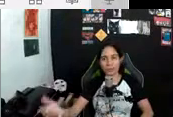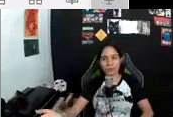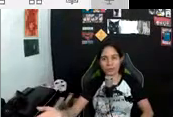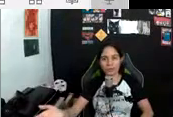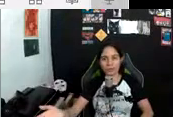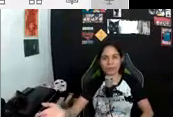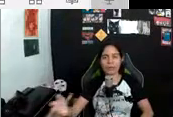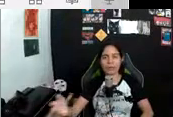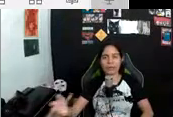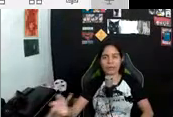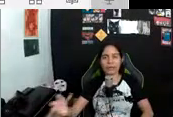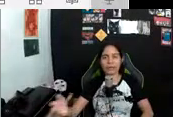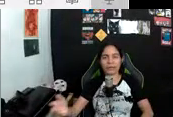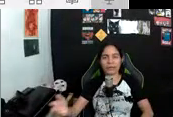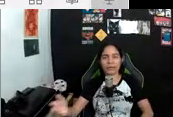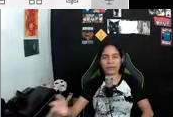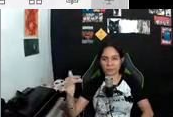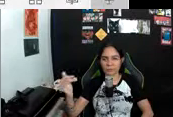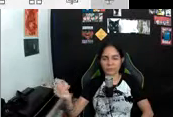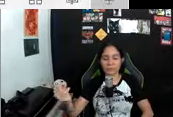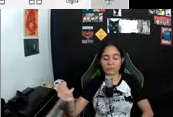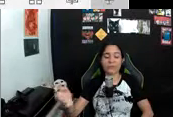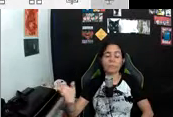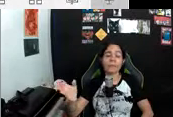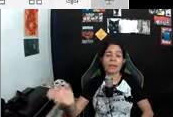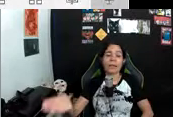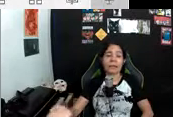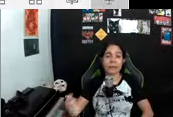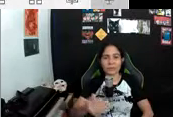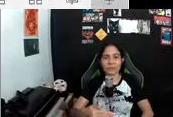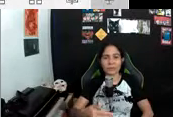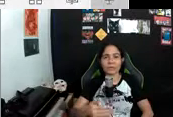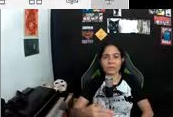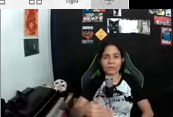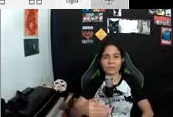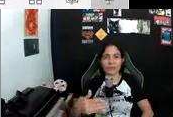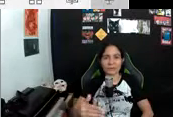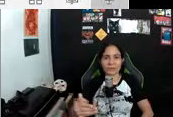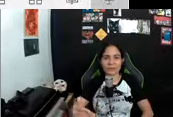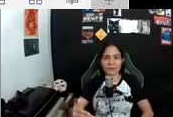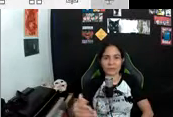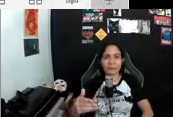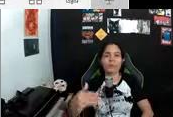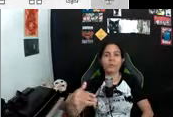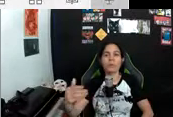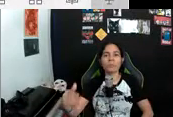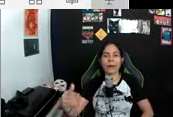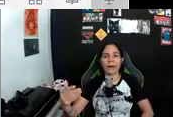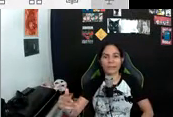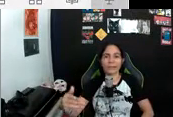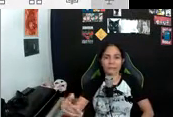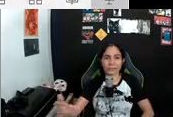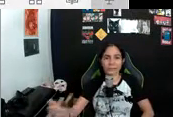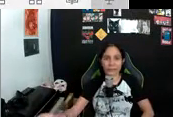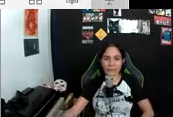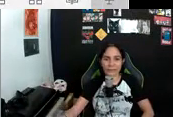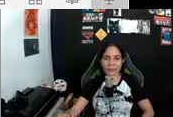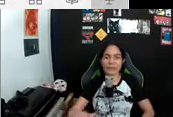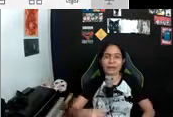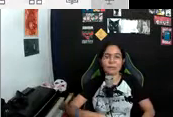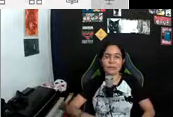são mais pobres, né, ou terceiro mundo, ou em desenvolvimento, e não existe o investimento necessário para o combate a